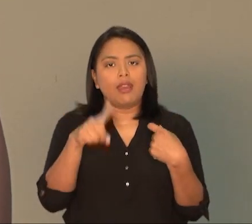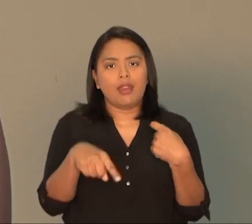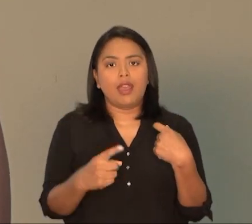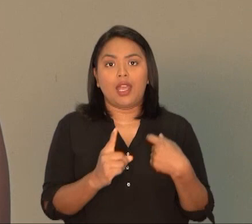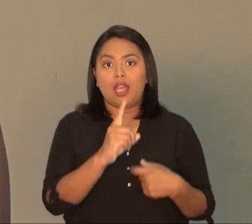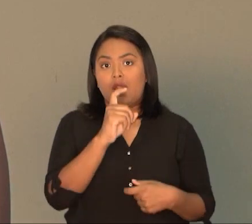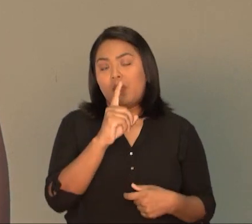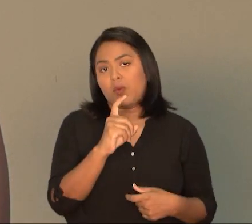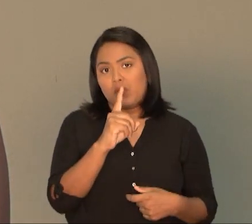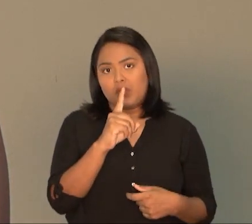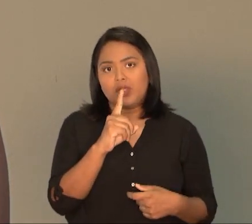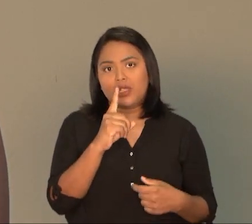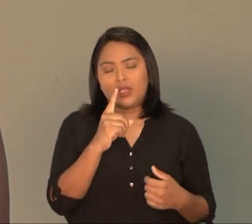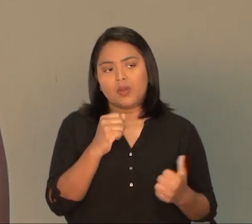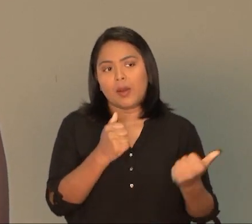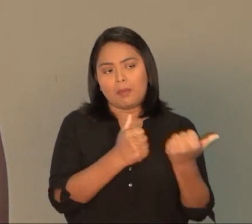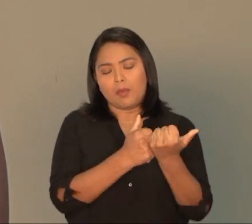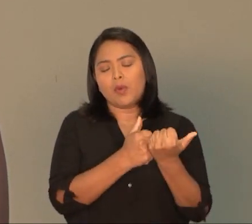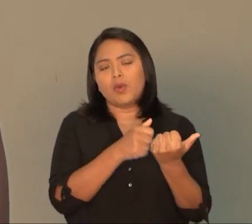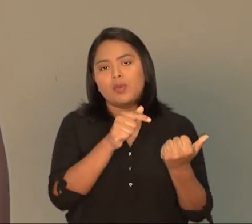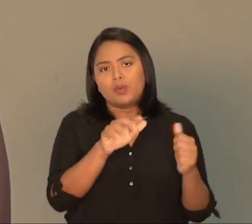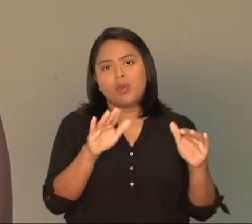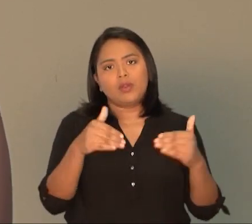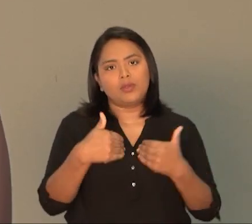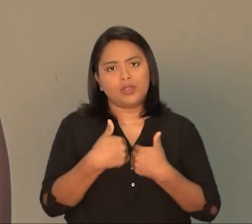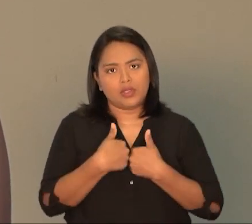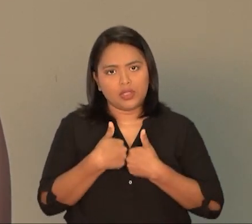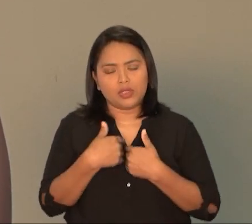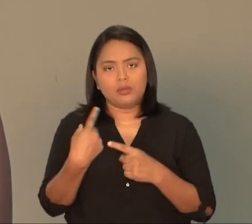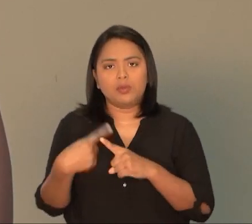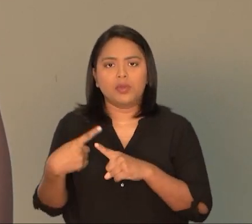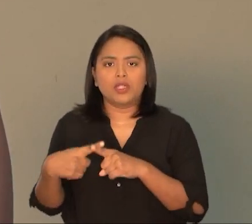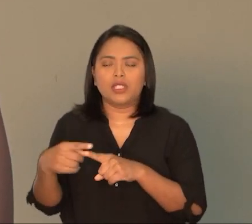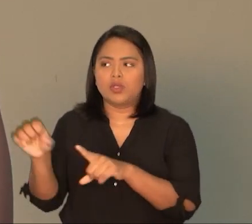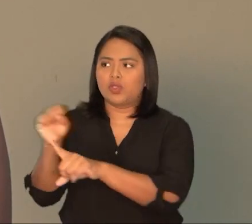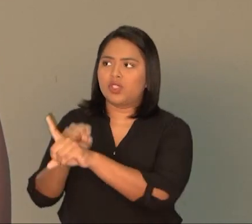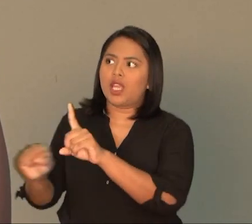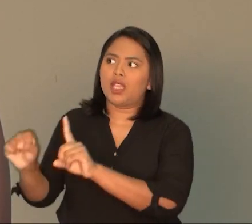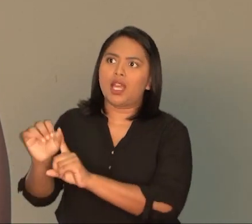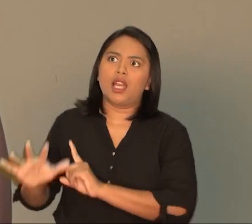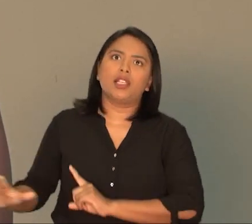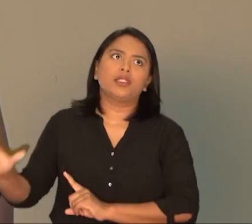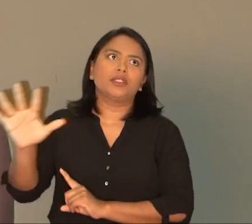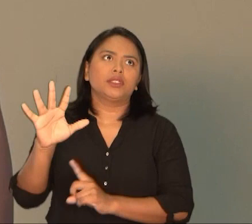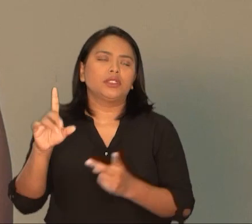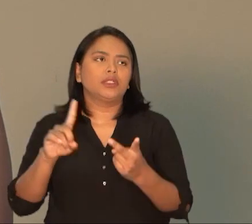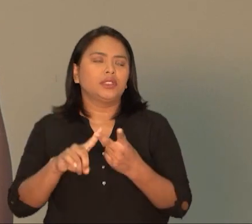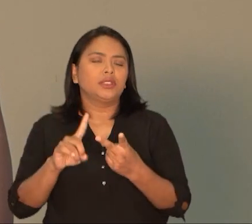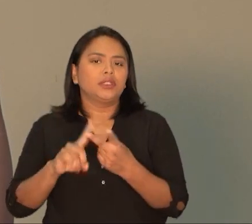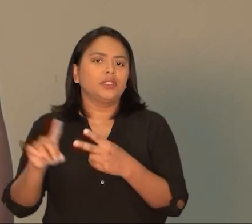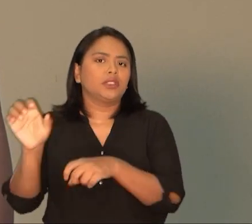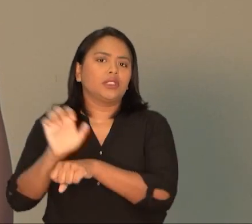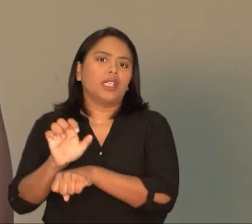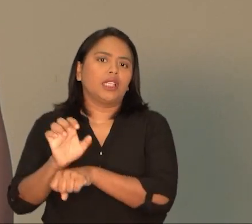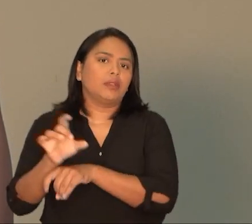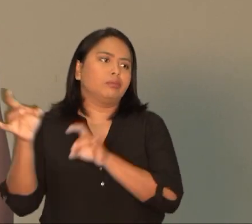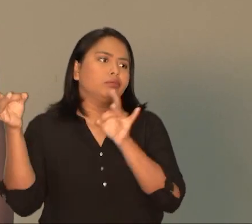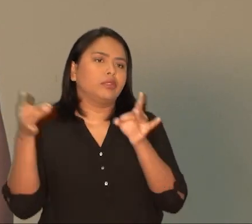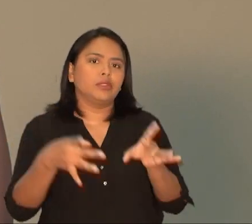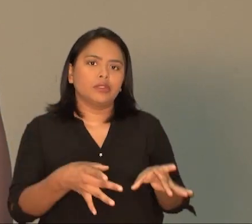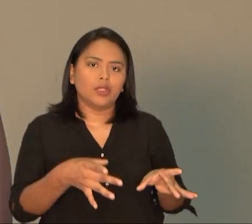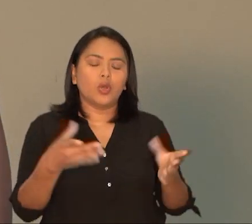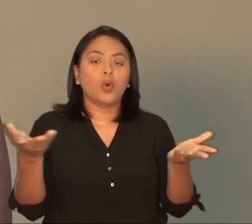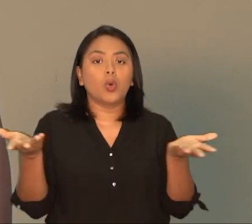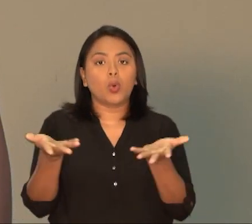que têm autismo possuem, porque sociedade e Estado negligenciam. Hoje, graças